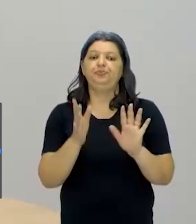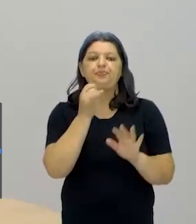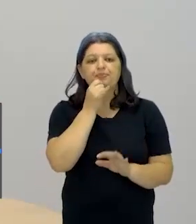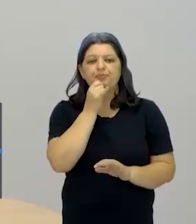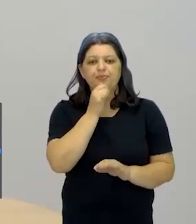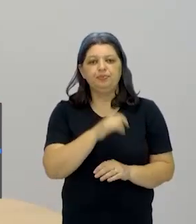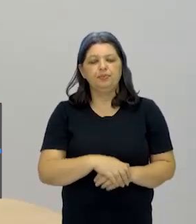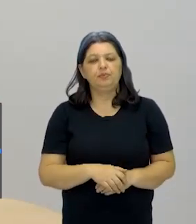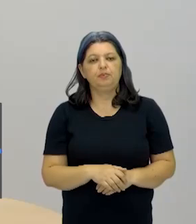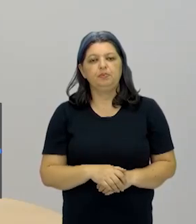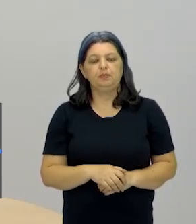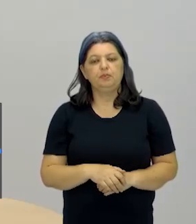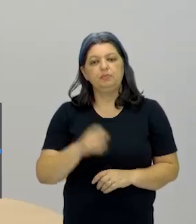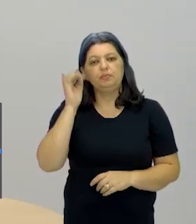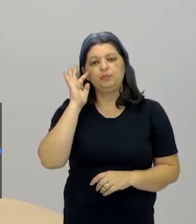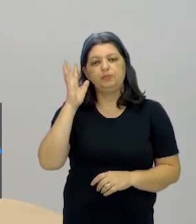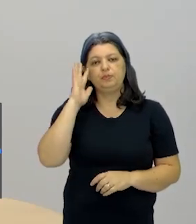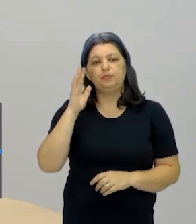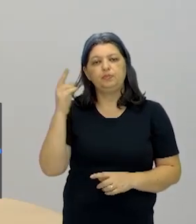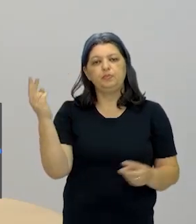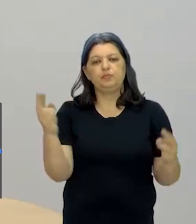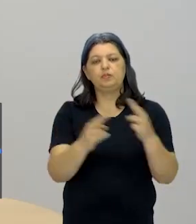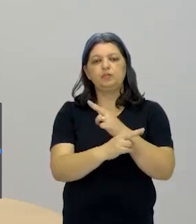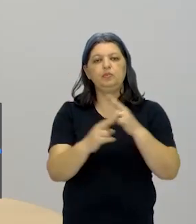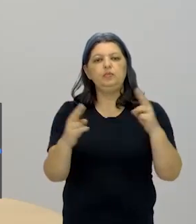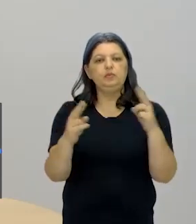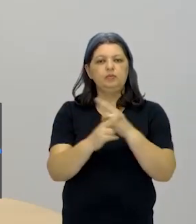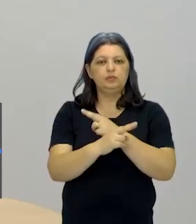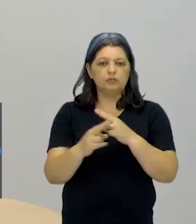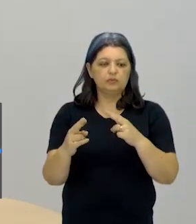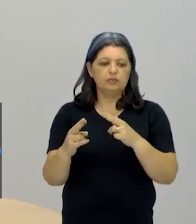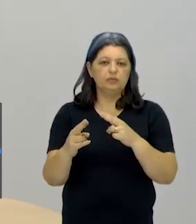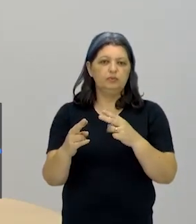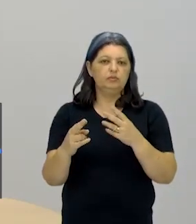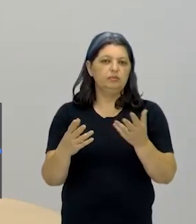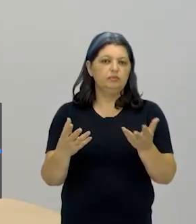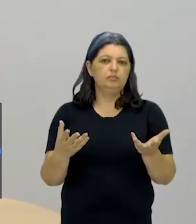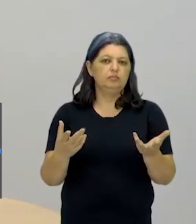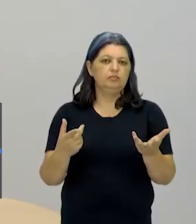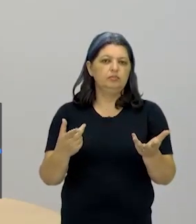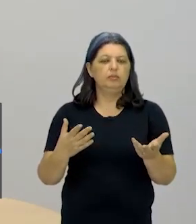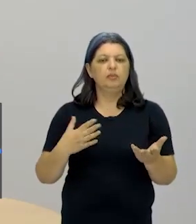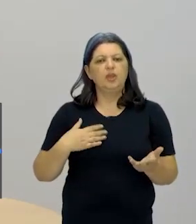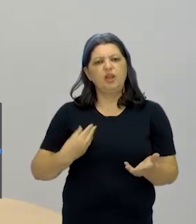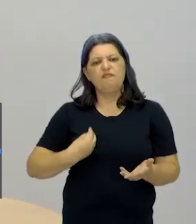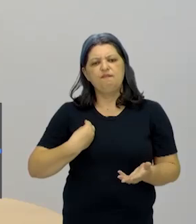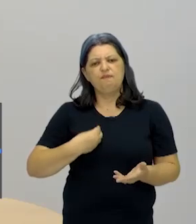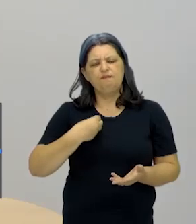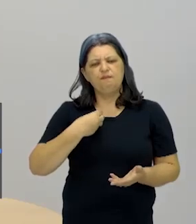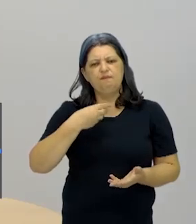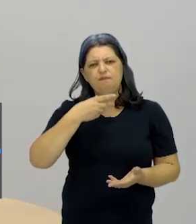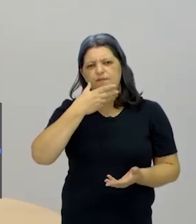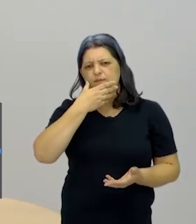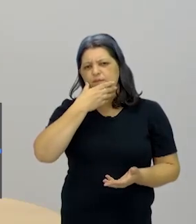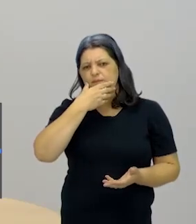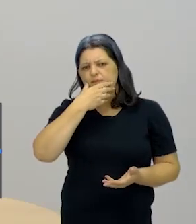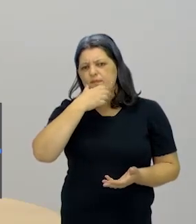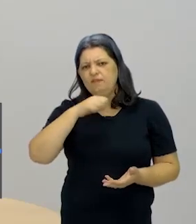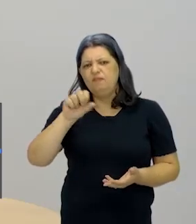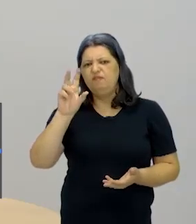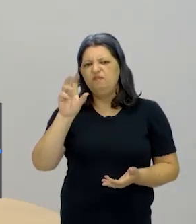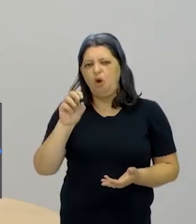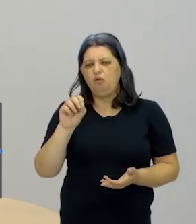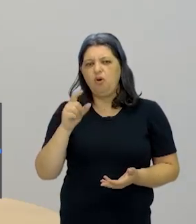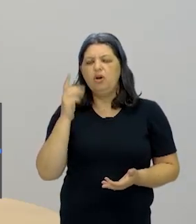exemplo, imagina um relacionamento da minha avó. A minha avó, ela sabia